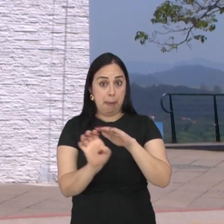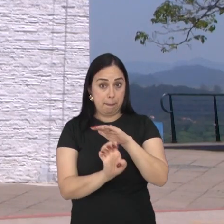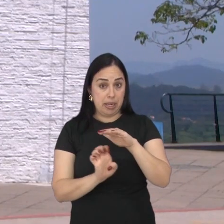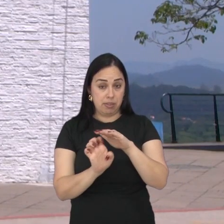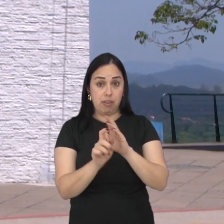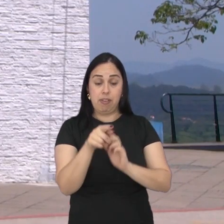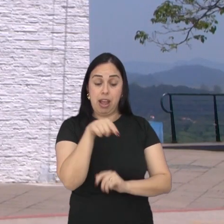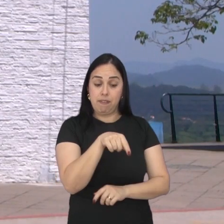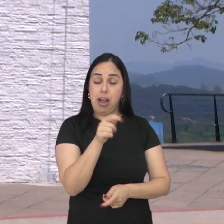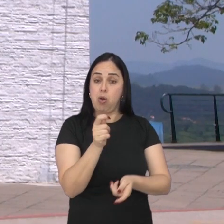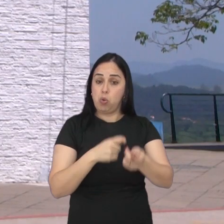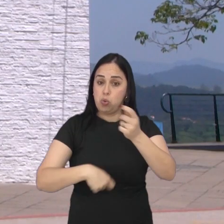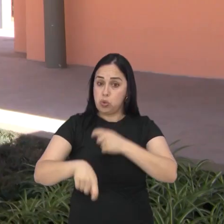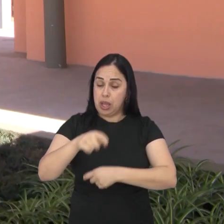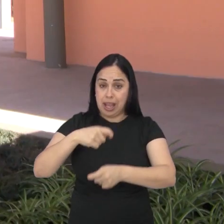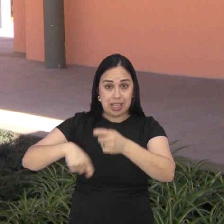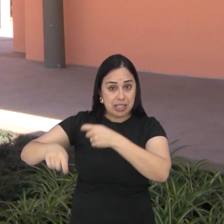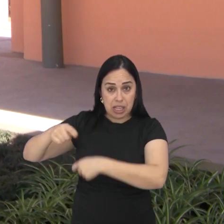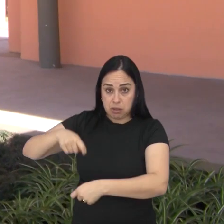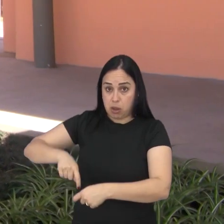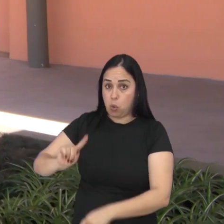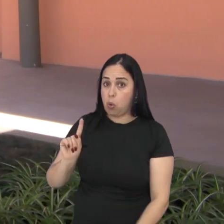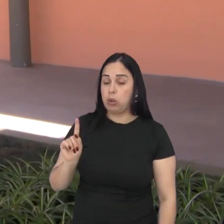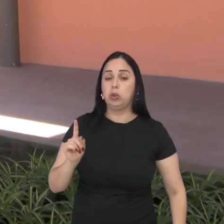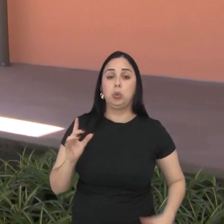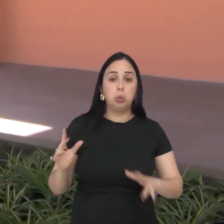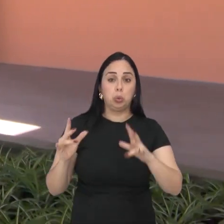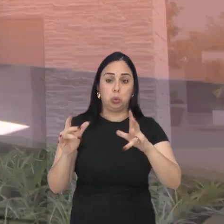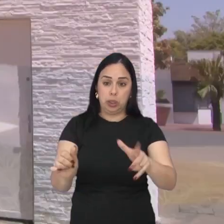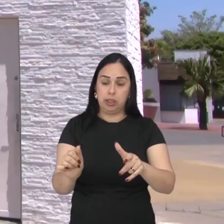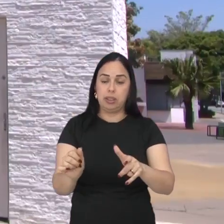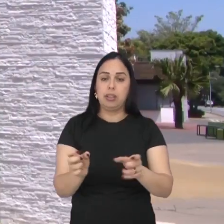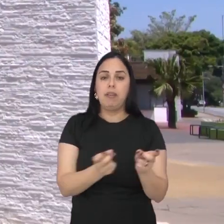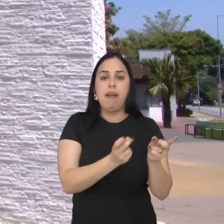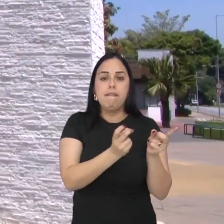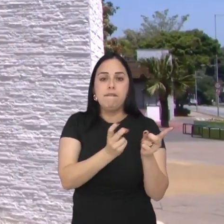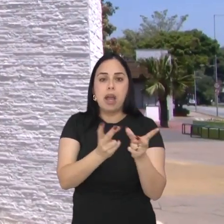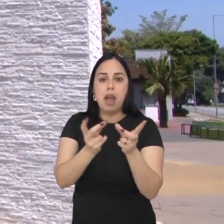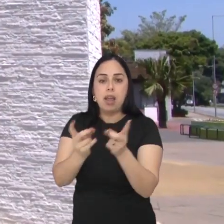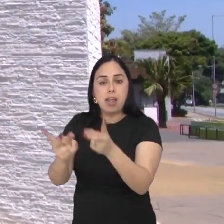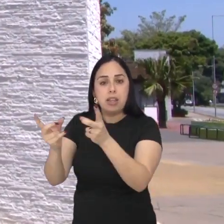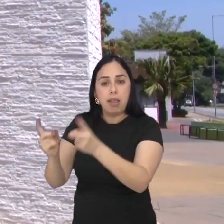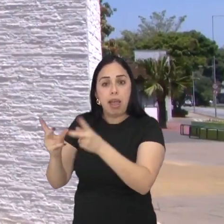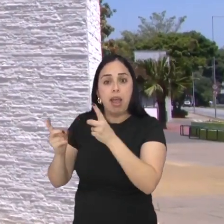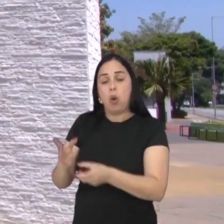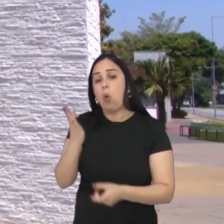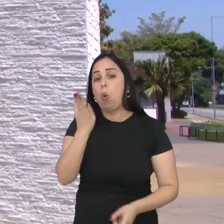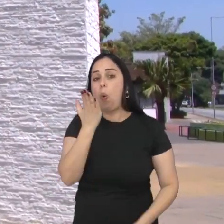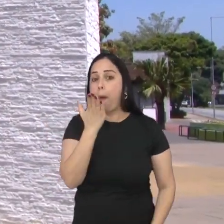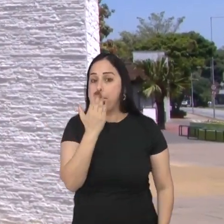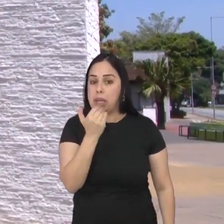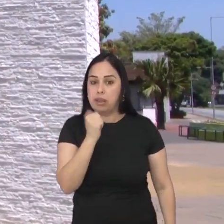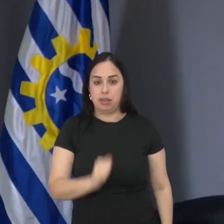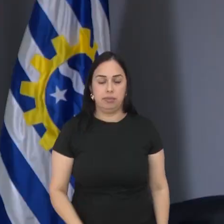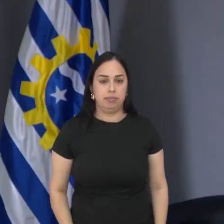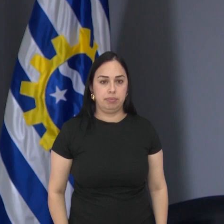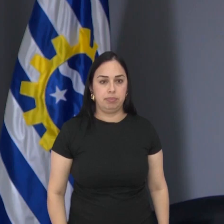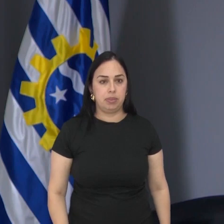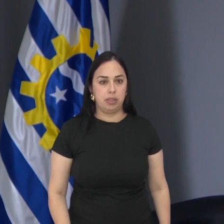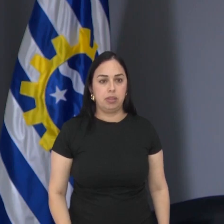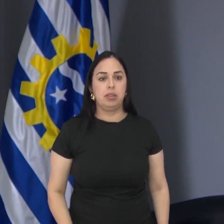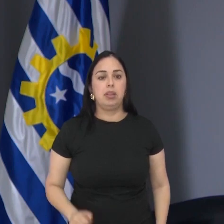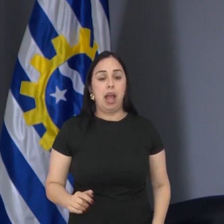empresa vai administrar todos os espaços, que devem comercializar gêneros alimentícios.